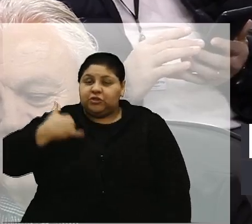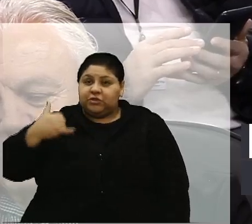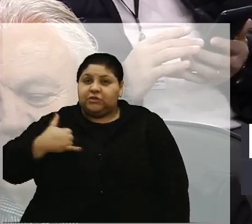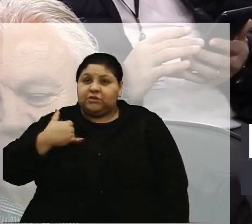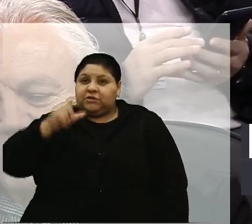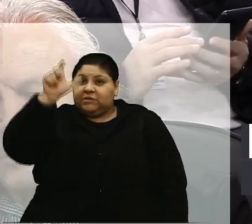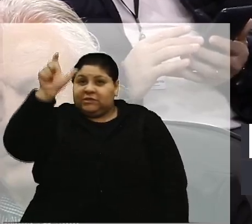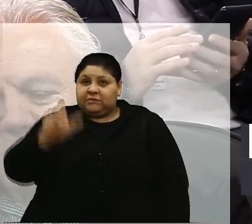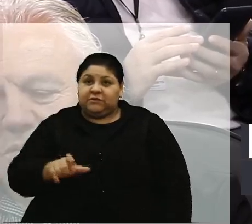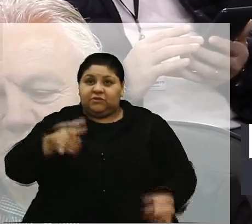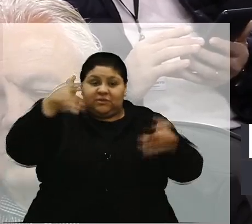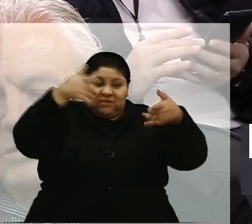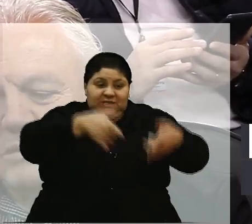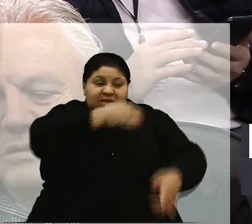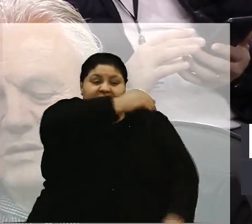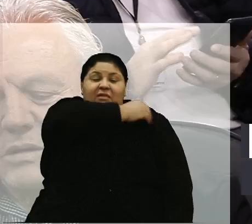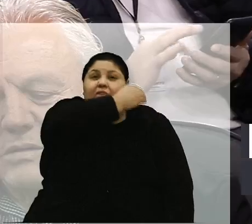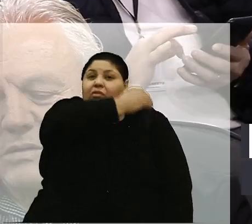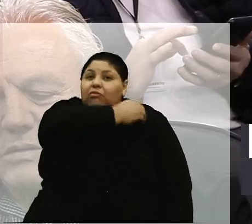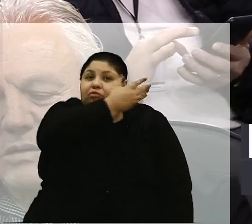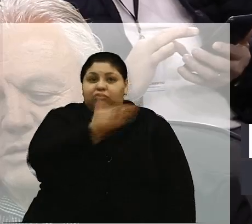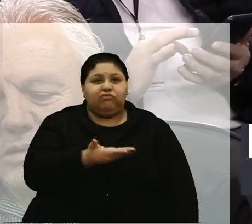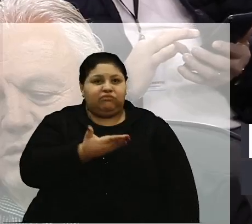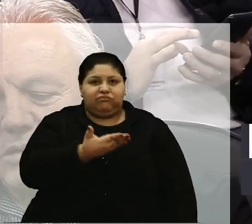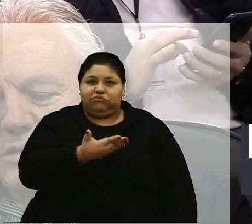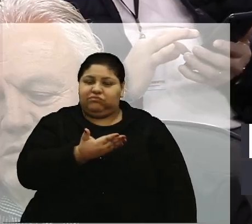álcool, no último estágio de alcoolismo.